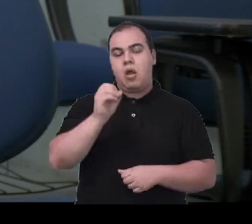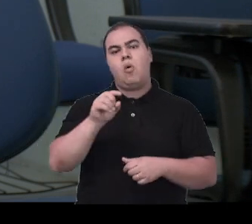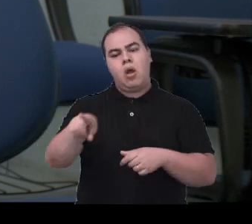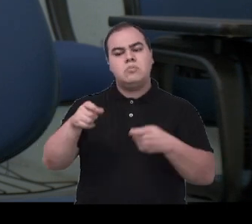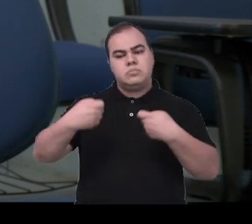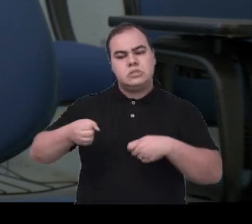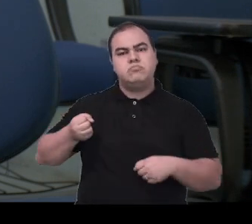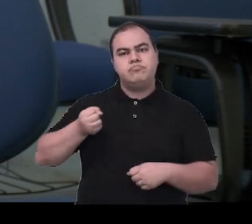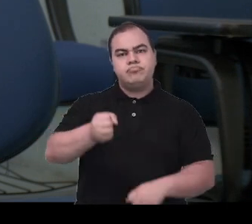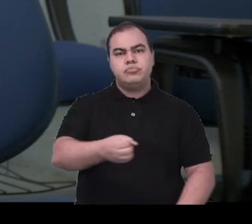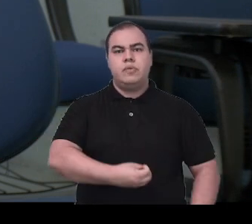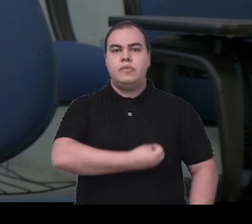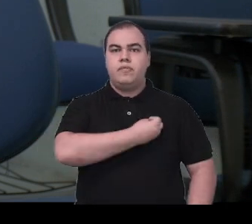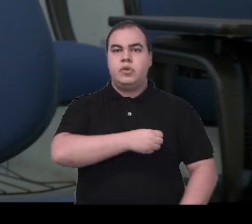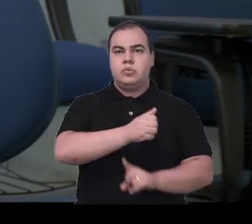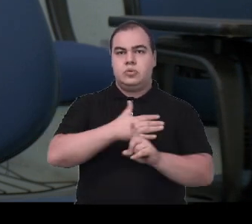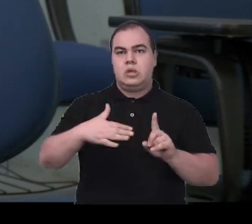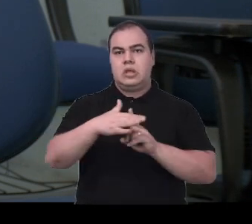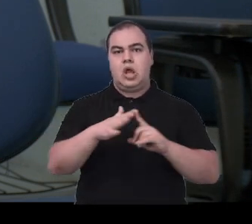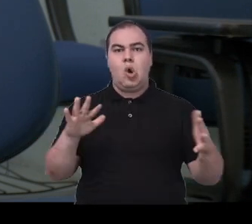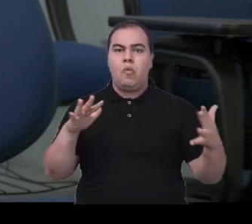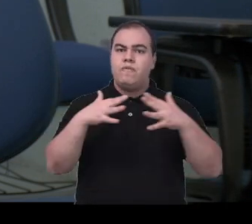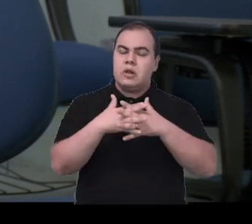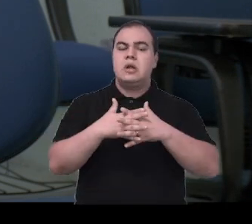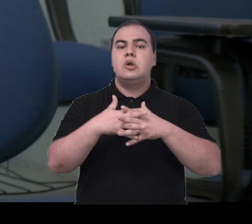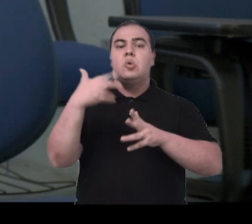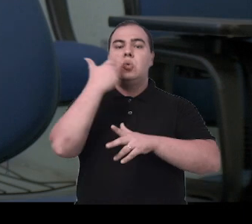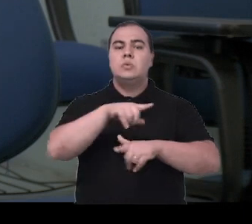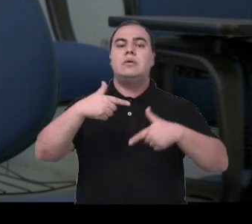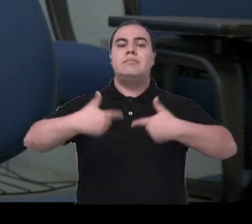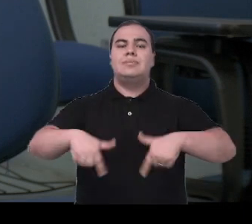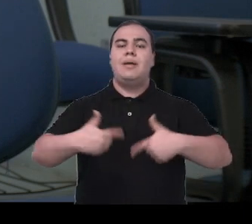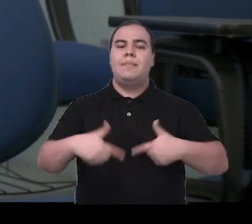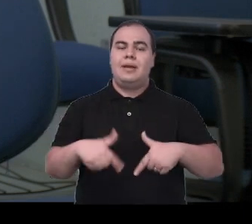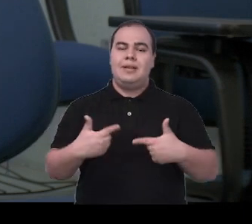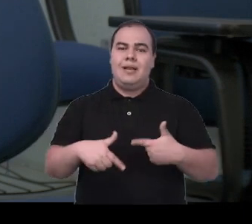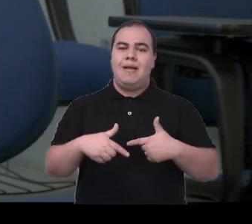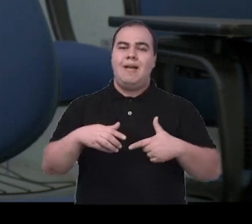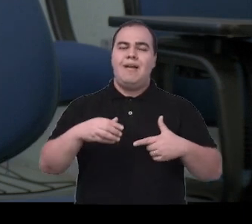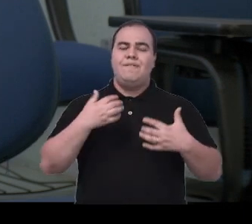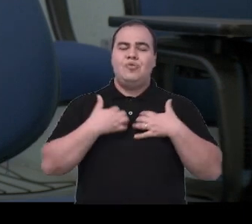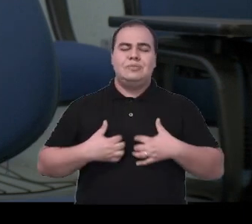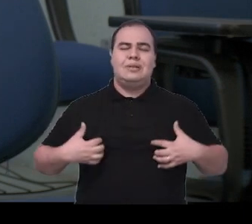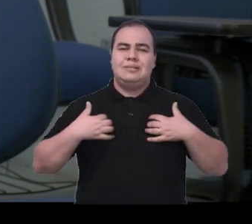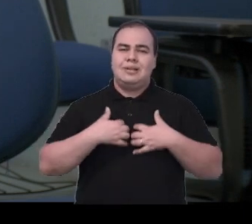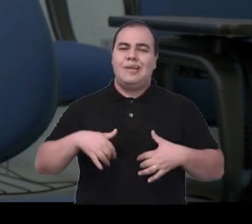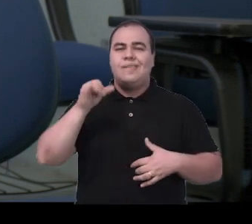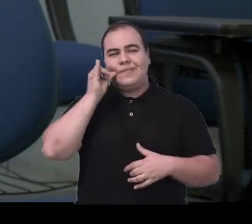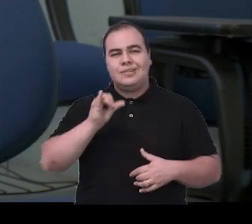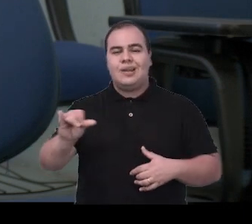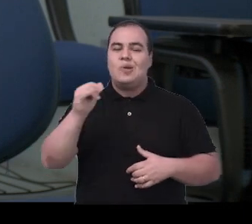mental, de viver em sociedade, de enfrentar conflitos, de conseguir trabalhar, de lidar com frustrações, né, com